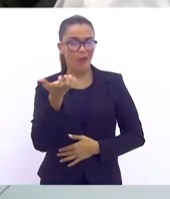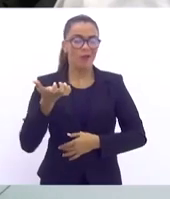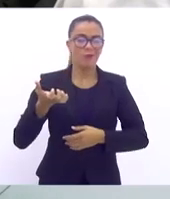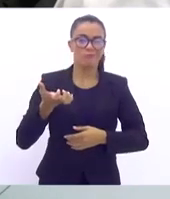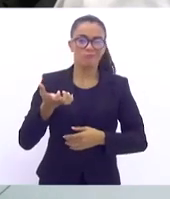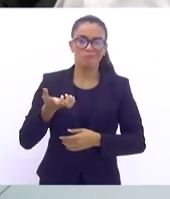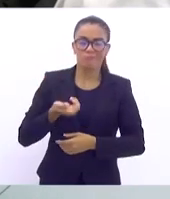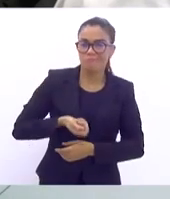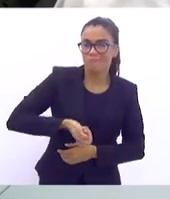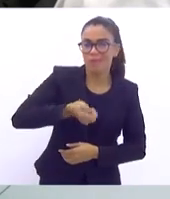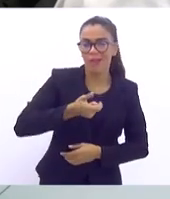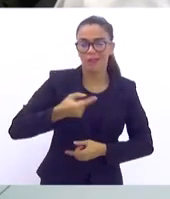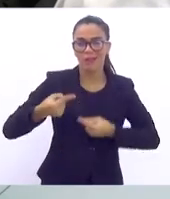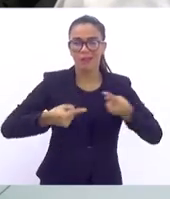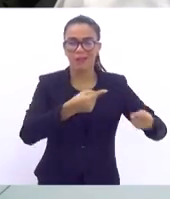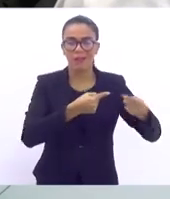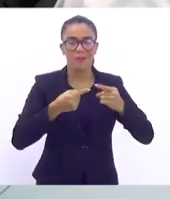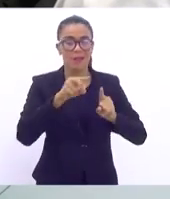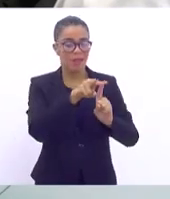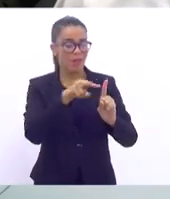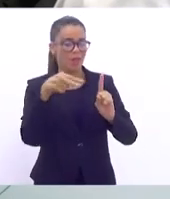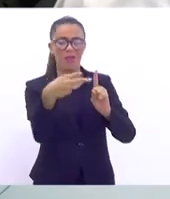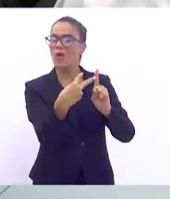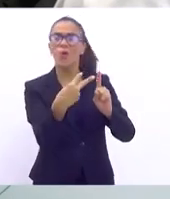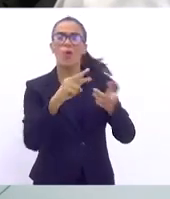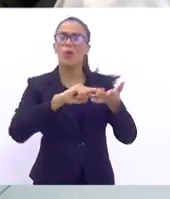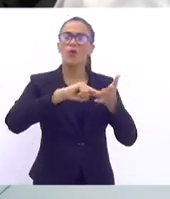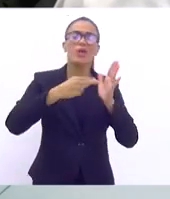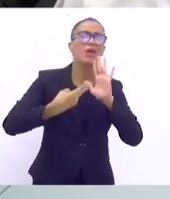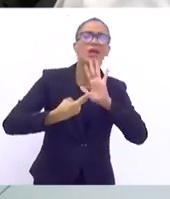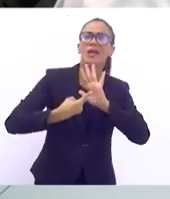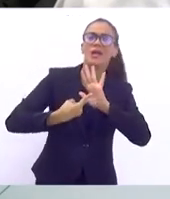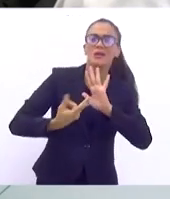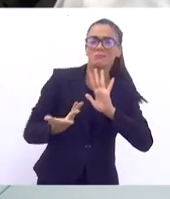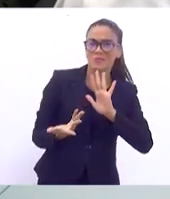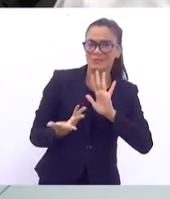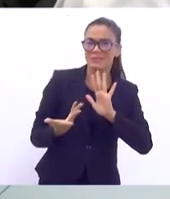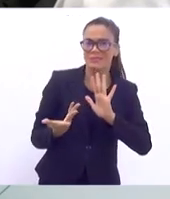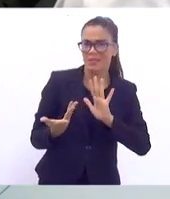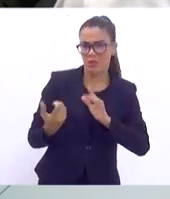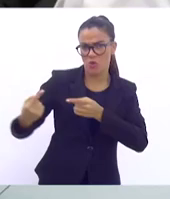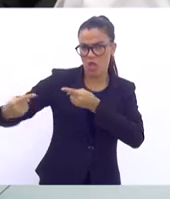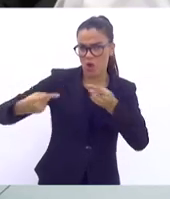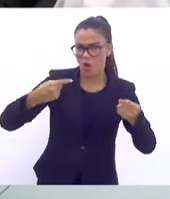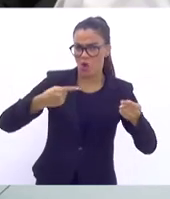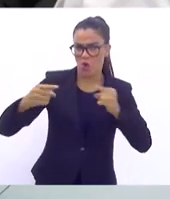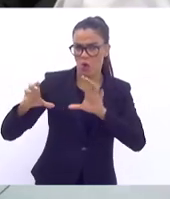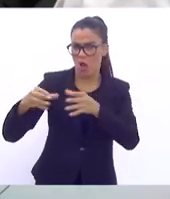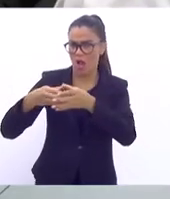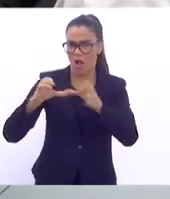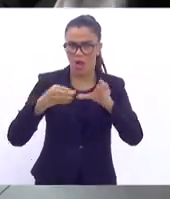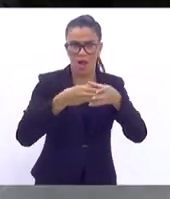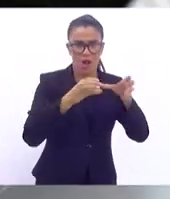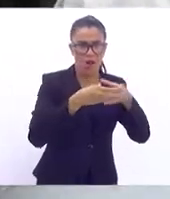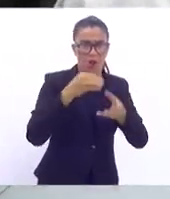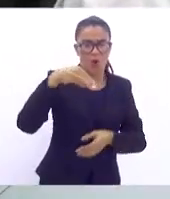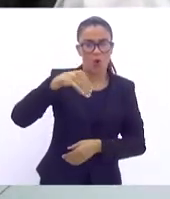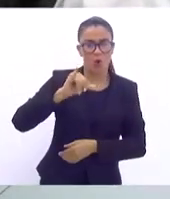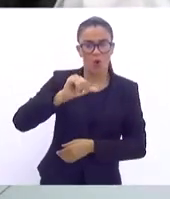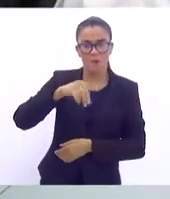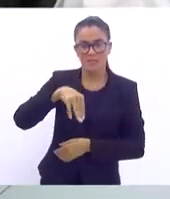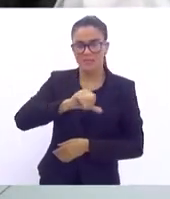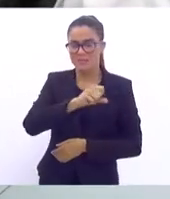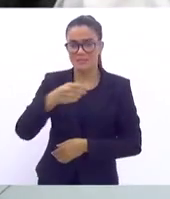é essa é essa perspectiva do que que representa praticamente parlamentares elas não concorrem com as comissões porque elas têm natureza